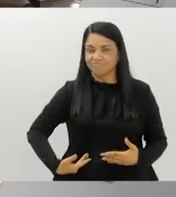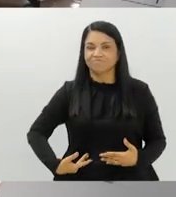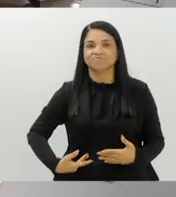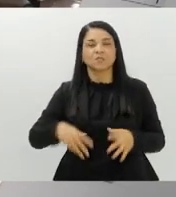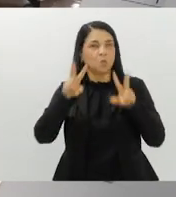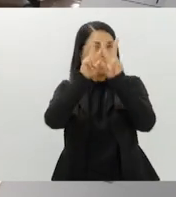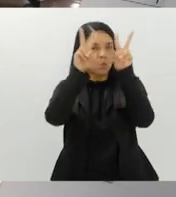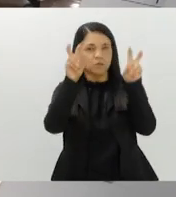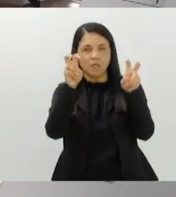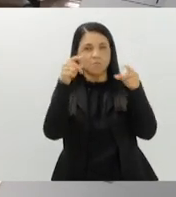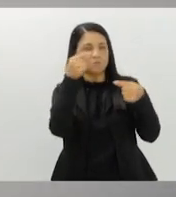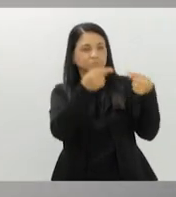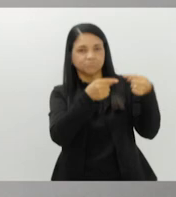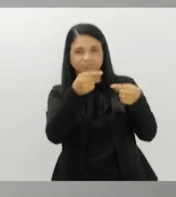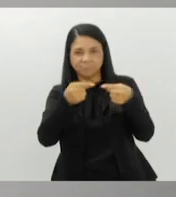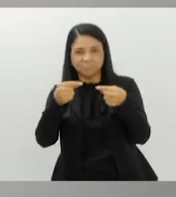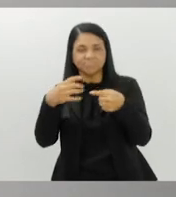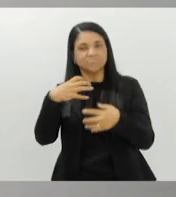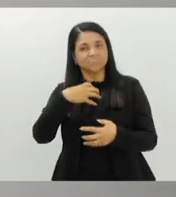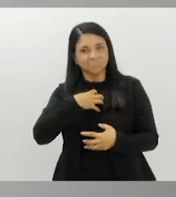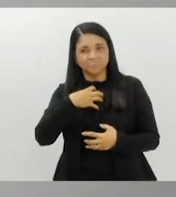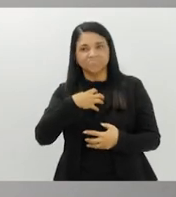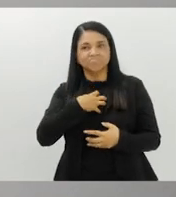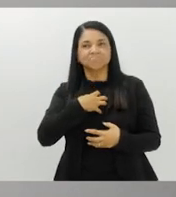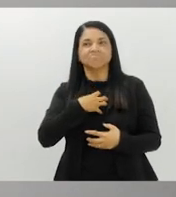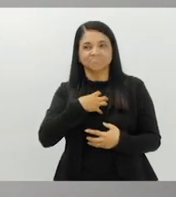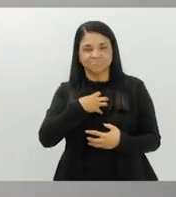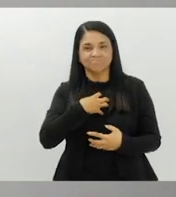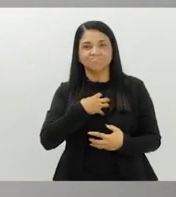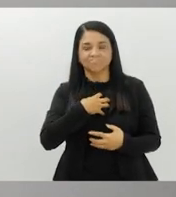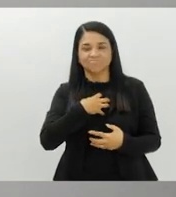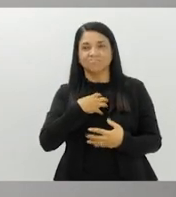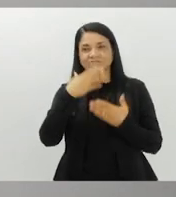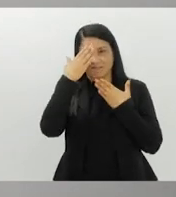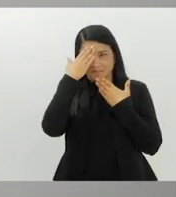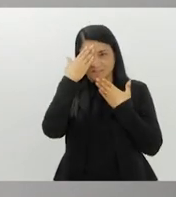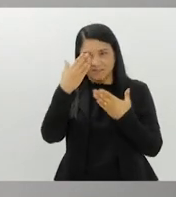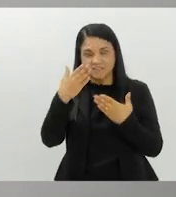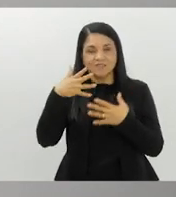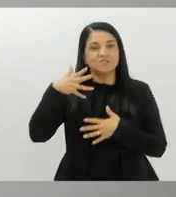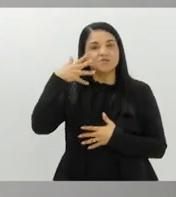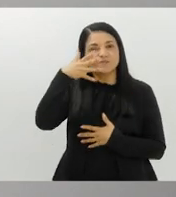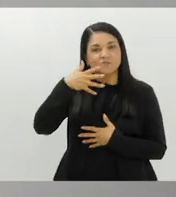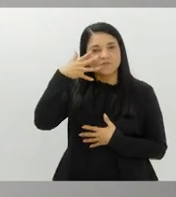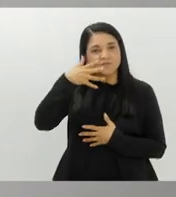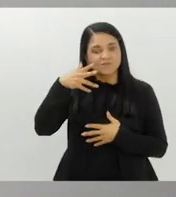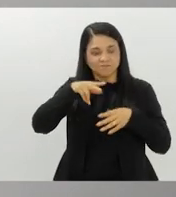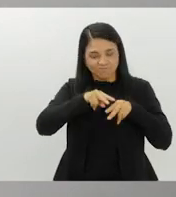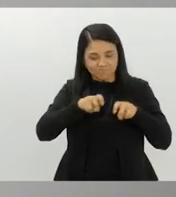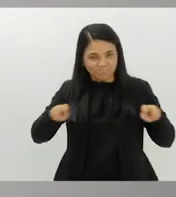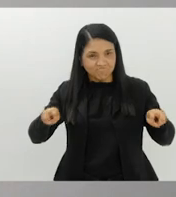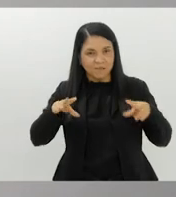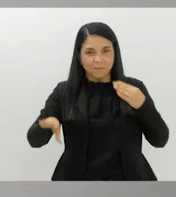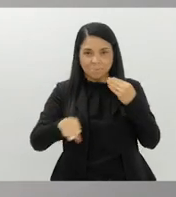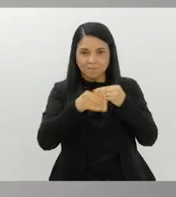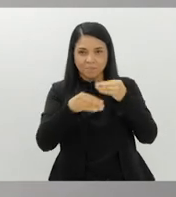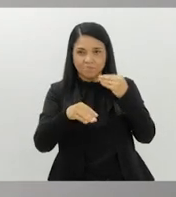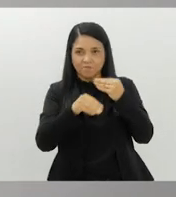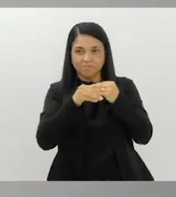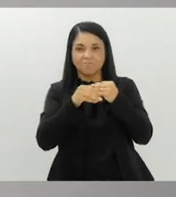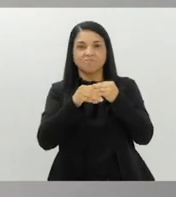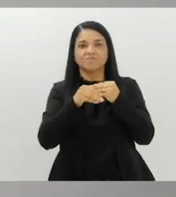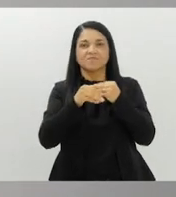temas que me tocam profundamente. Agradeço aí todas as falas complementares, né, em que